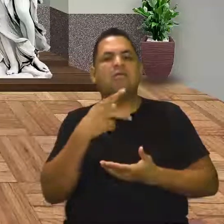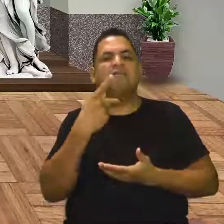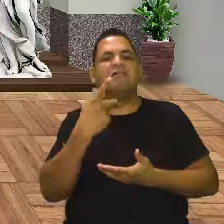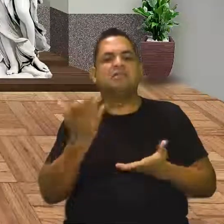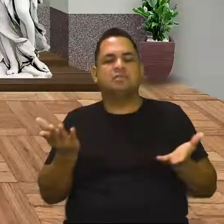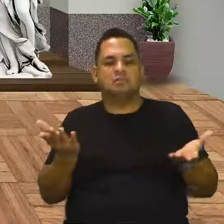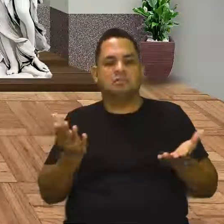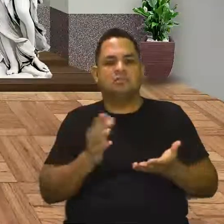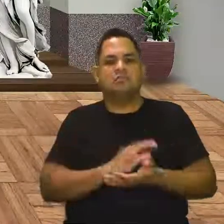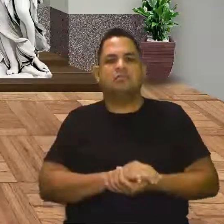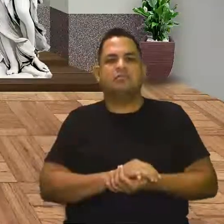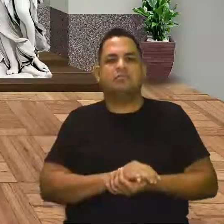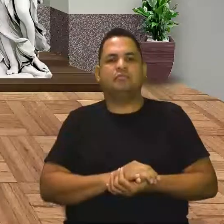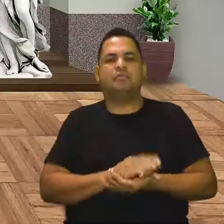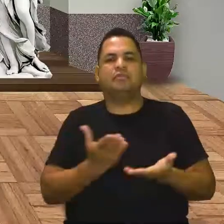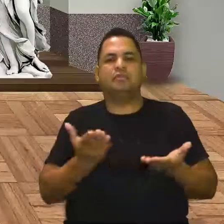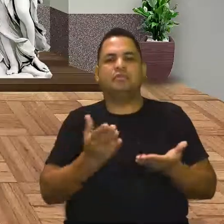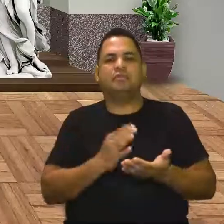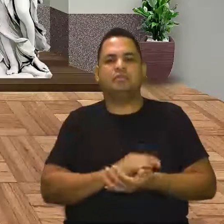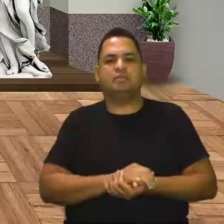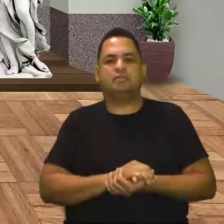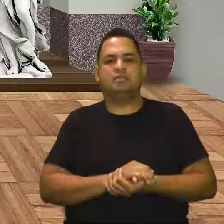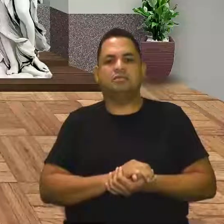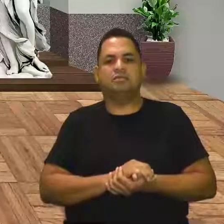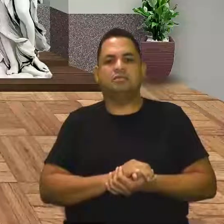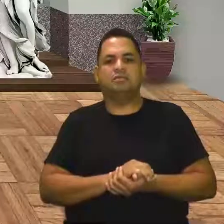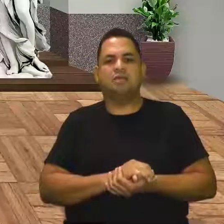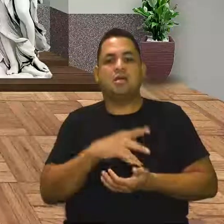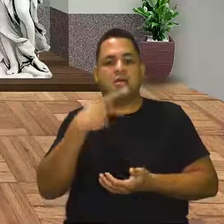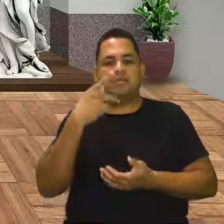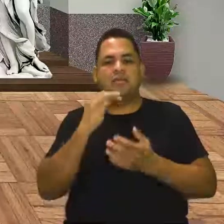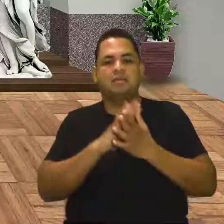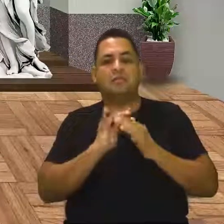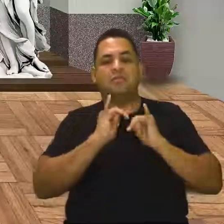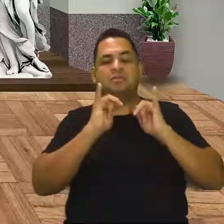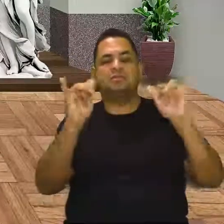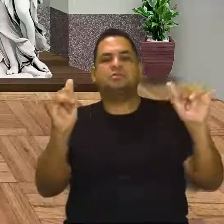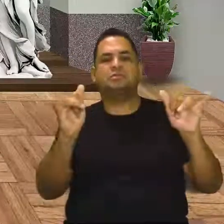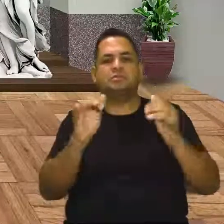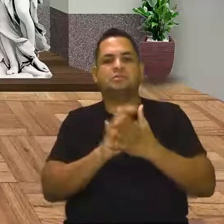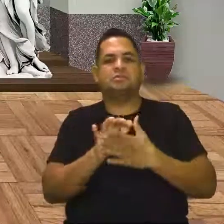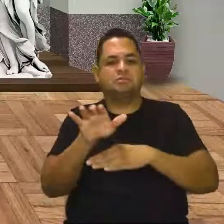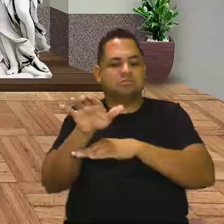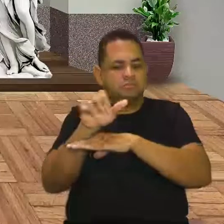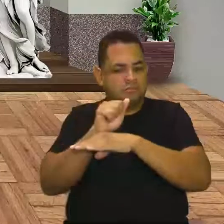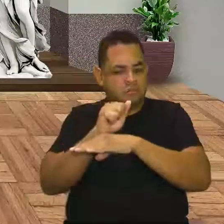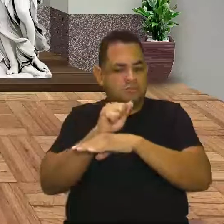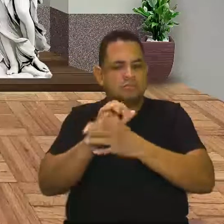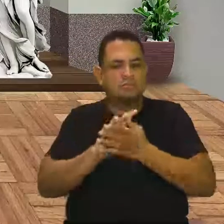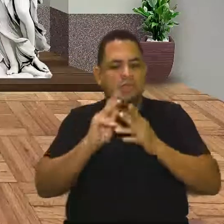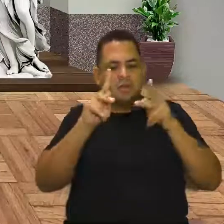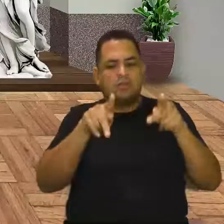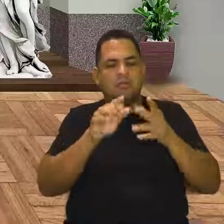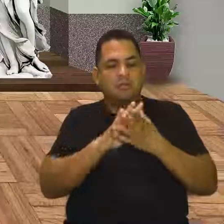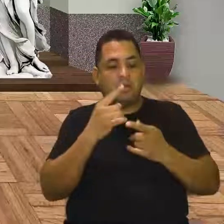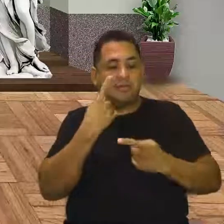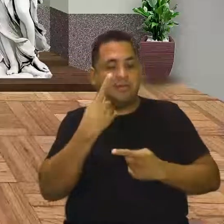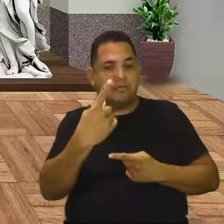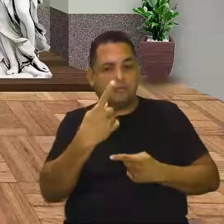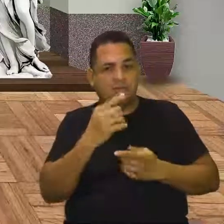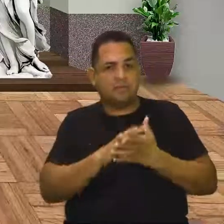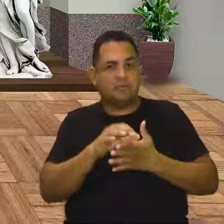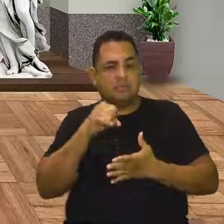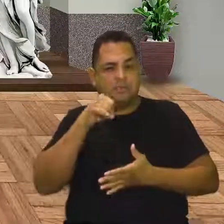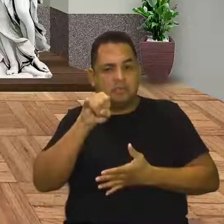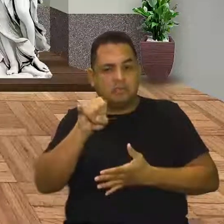besta. Esse era o recado que Portugal passava. Então chamava o povo para assistir.